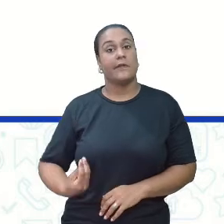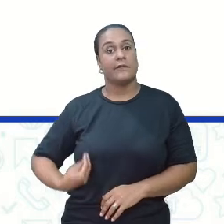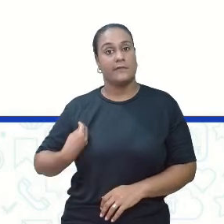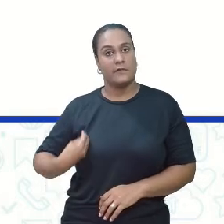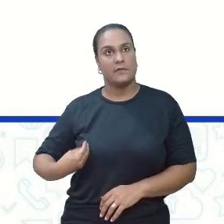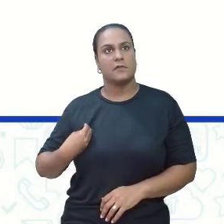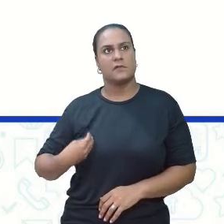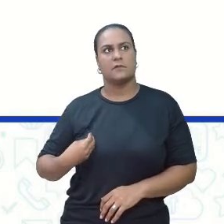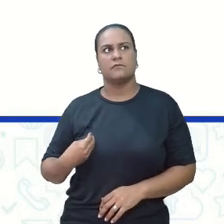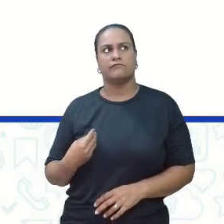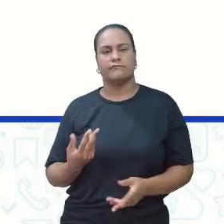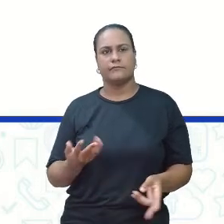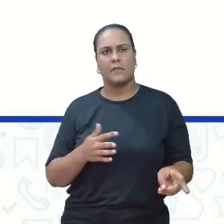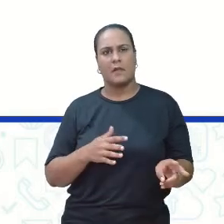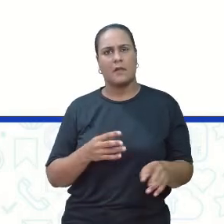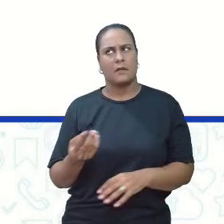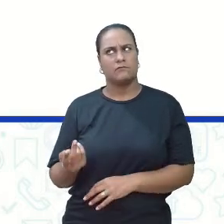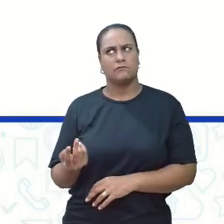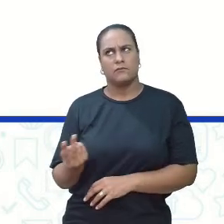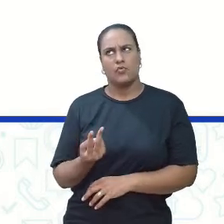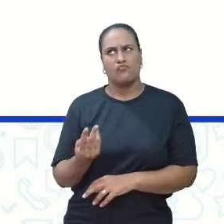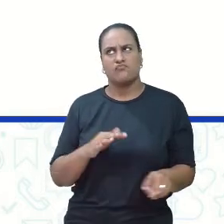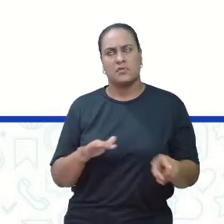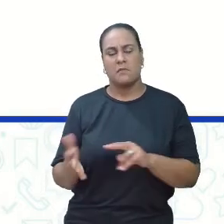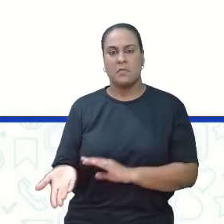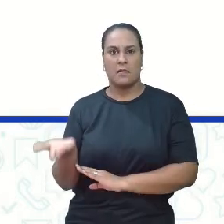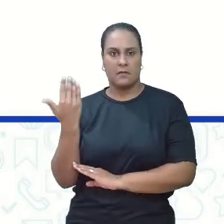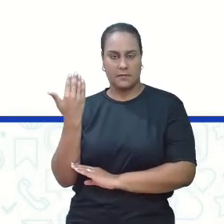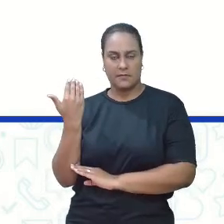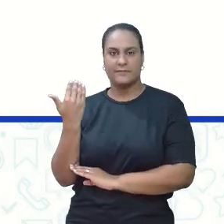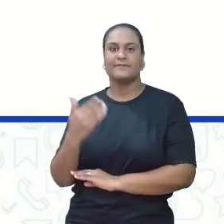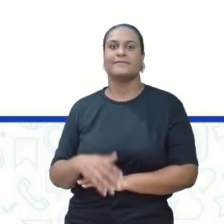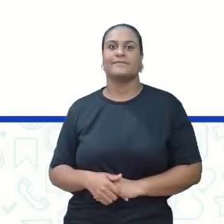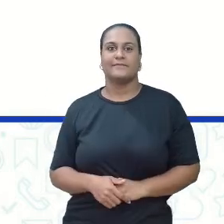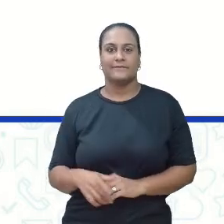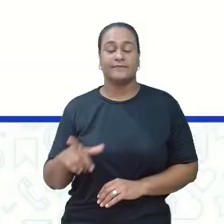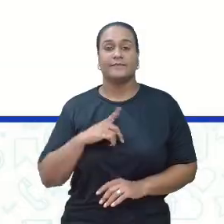há umas 2 semanas atrás, né,